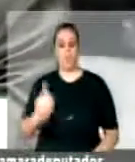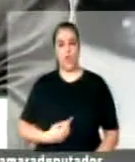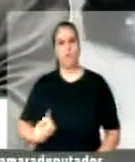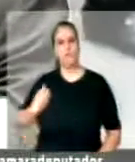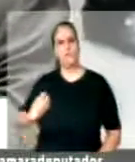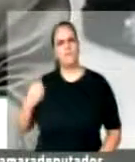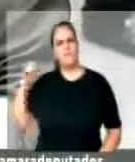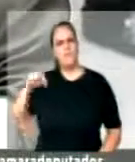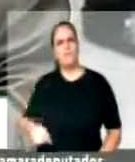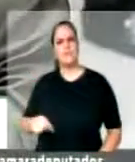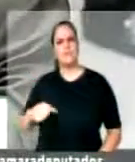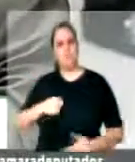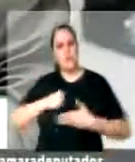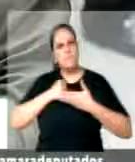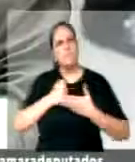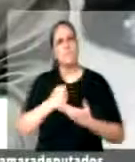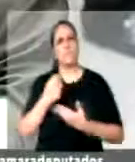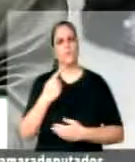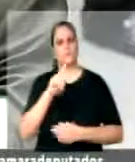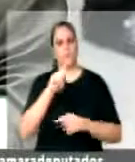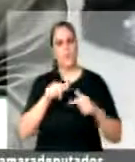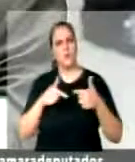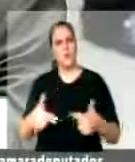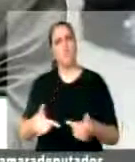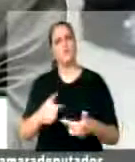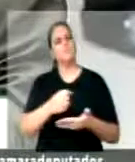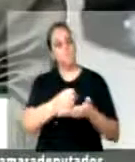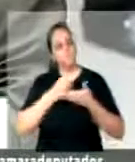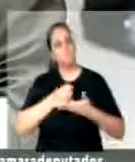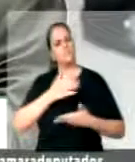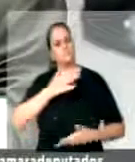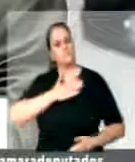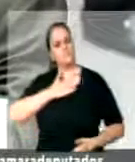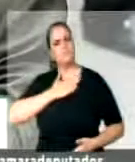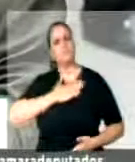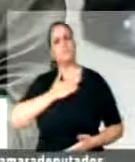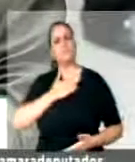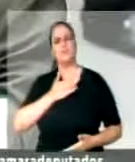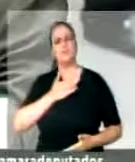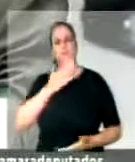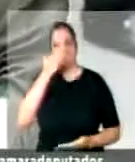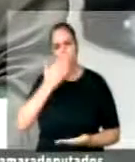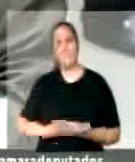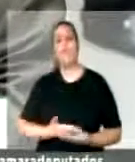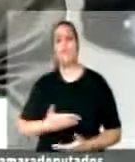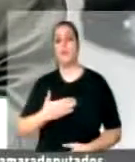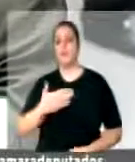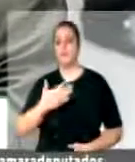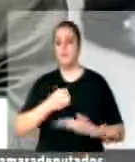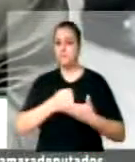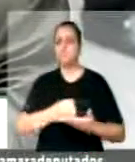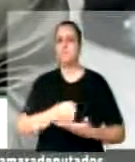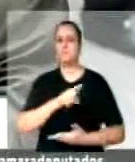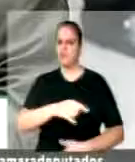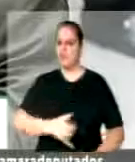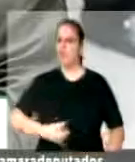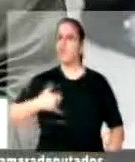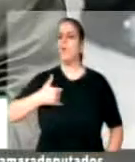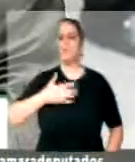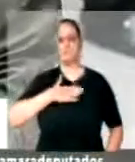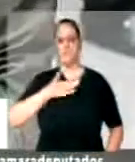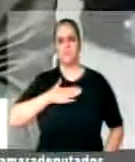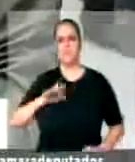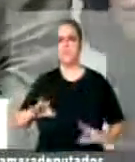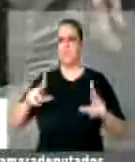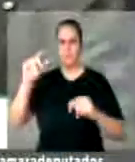me somar à luta de Vossa Excelência. Conte conosco nessa caminhada, porque Vossa Excelência é um orgulho para todos nós parlamentares, para todo o povo